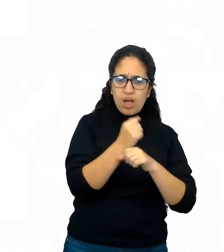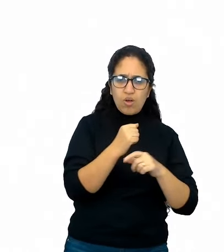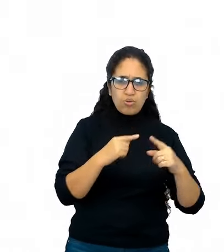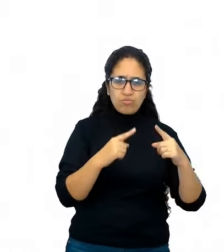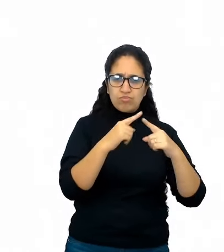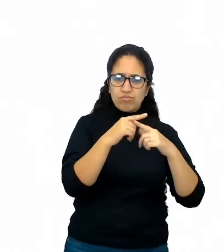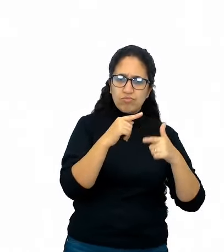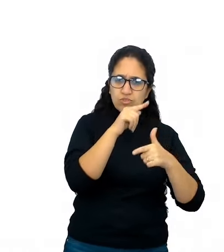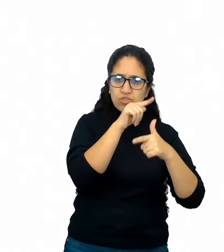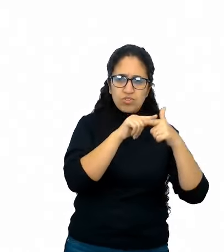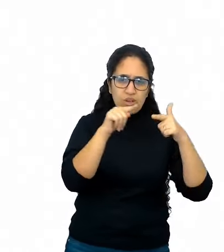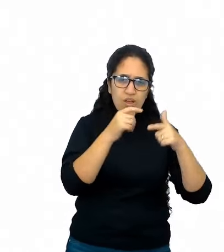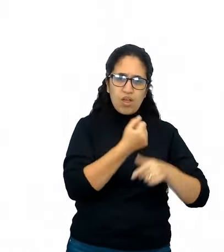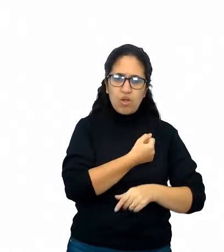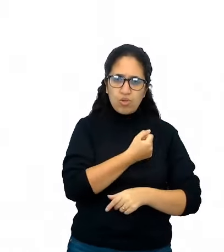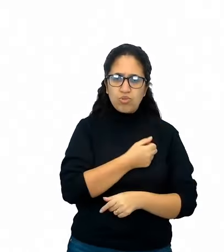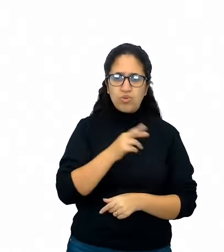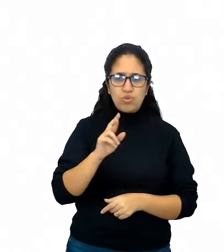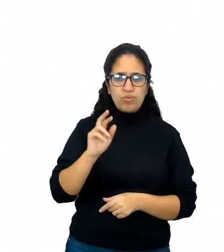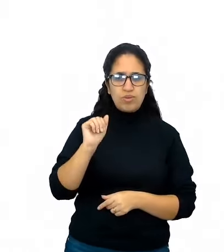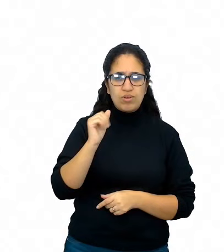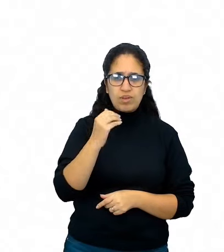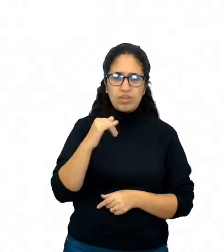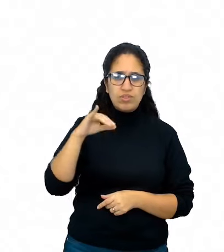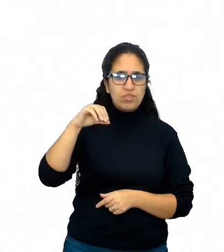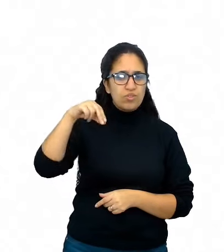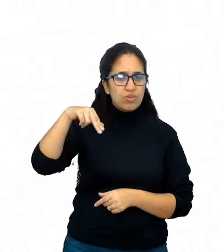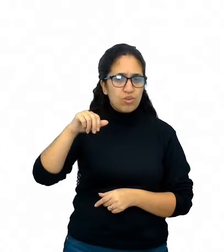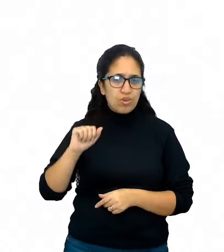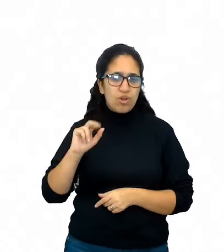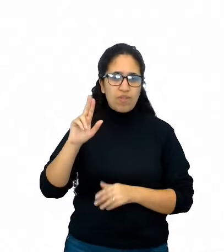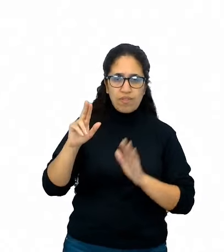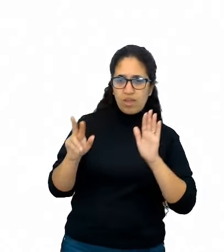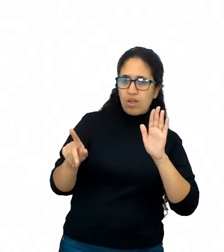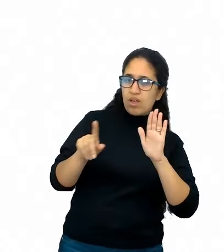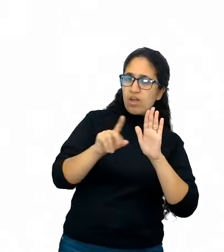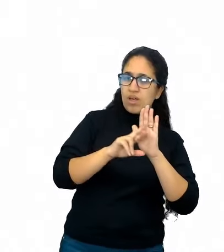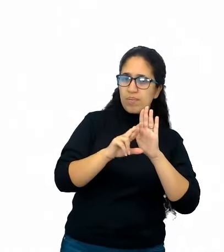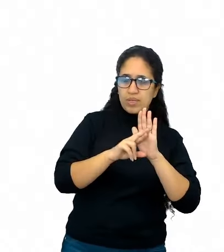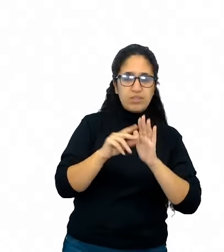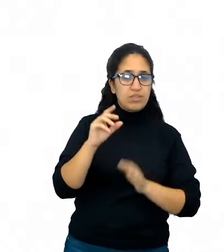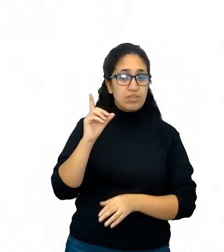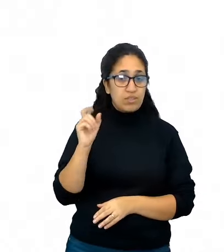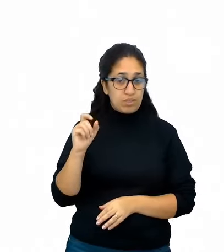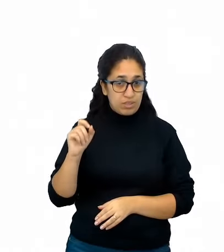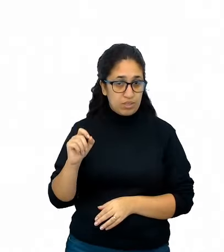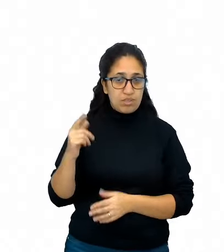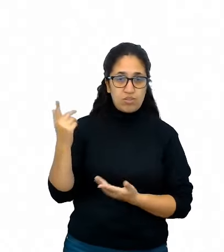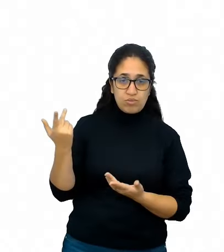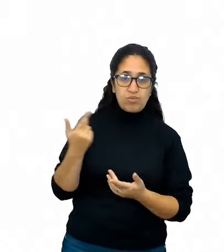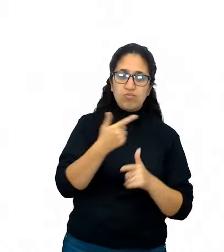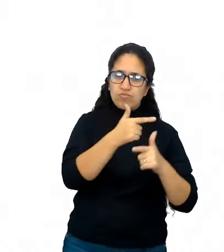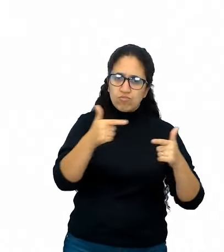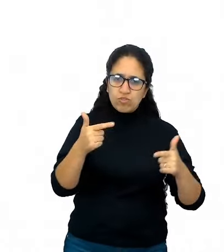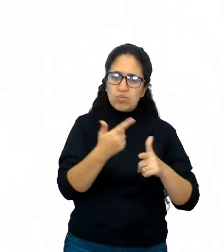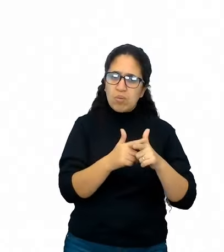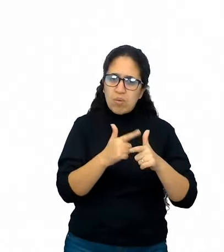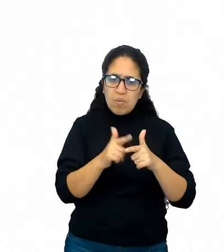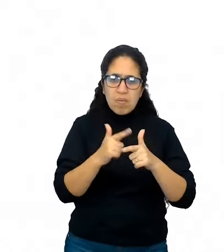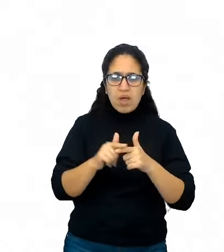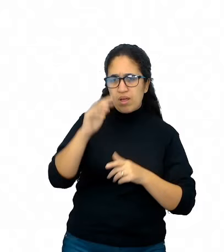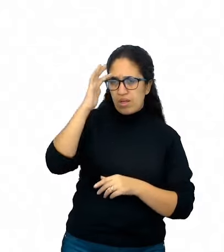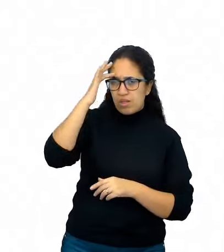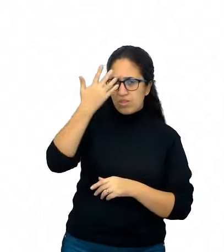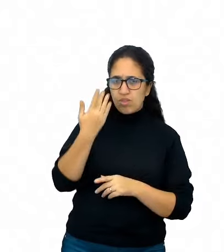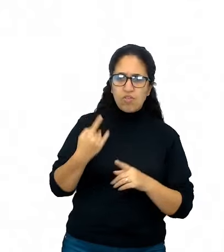multiplicação e divisão por números racionais, representação decimal, e resolver situações problema envolvendo